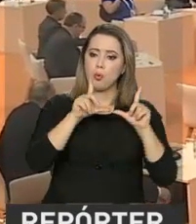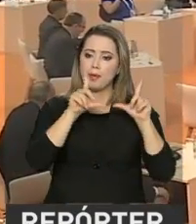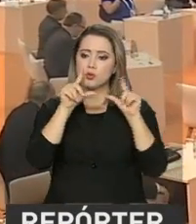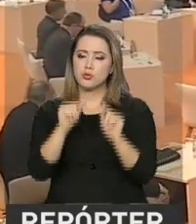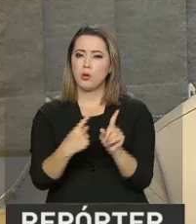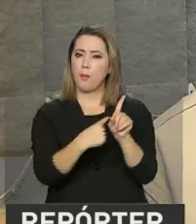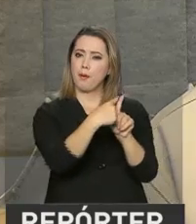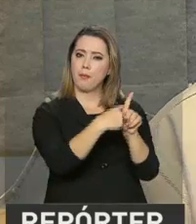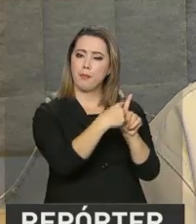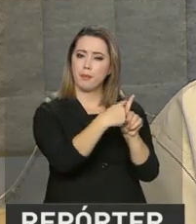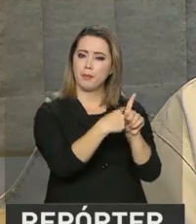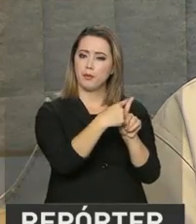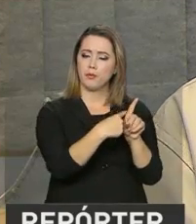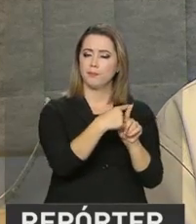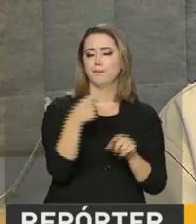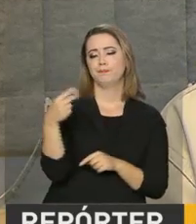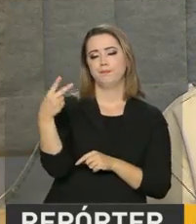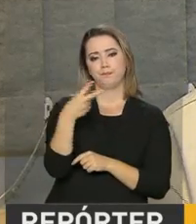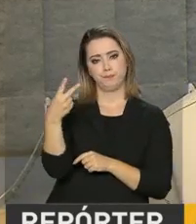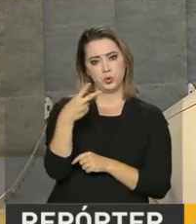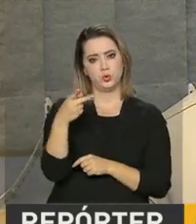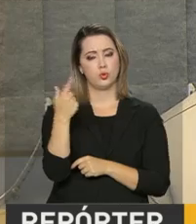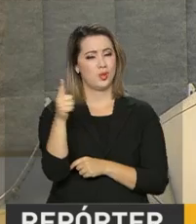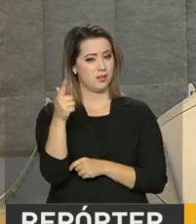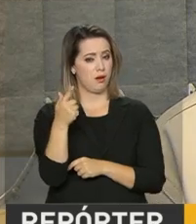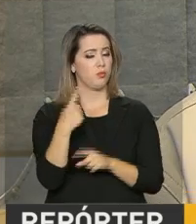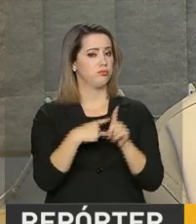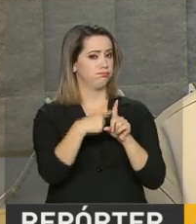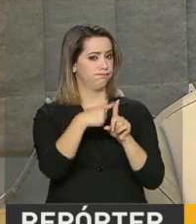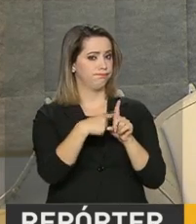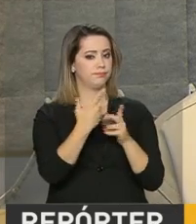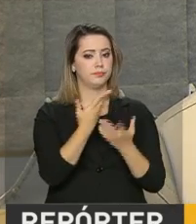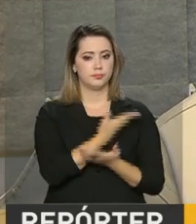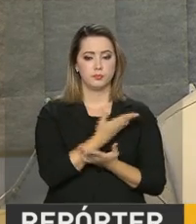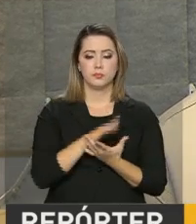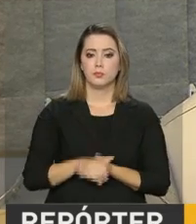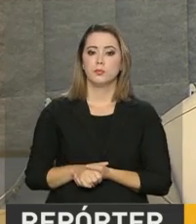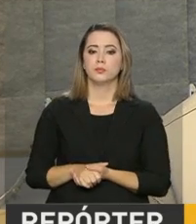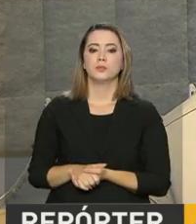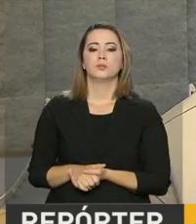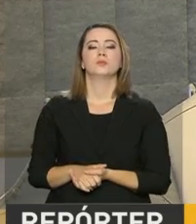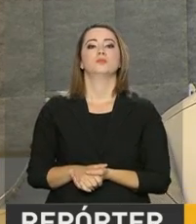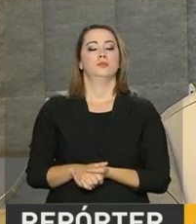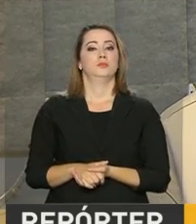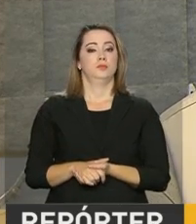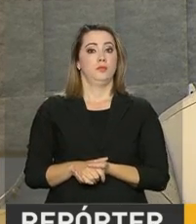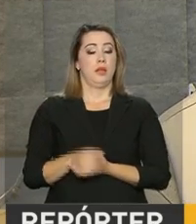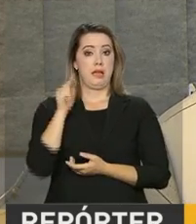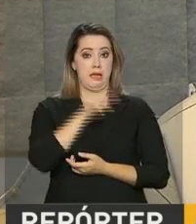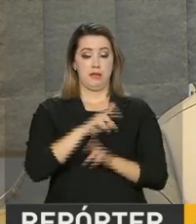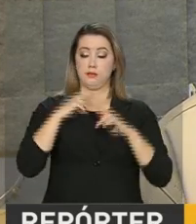2 graus Celsius. Essa edição da cúpula do G20 talvez seja a mais desafiadora,